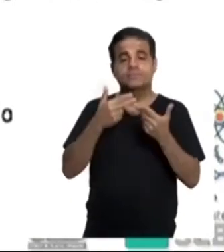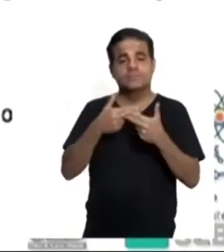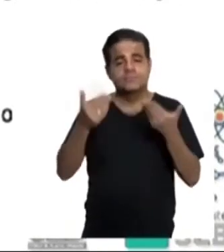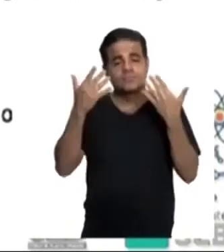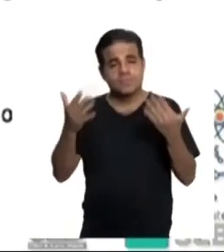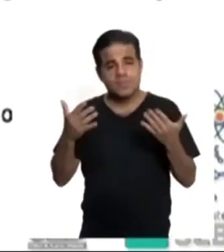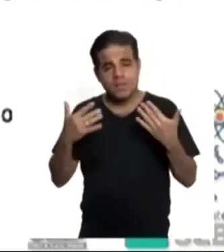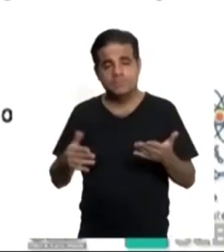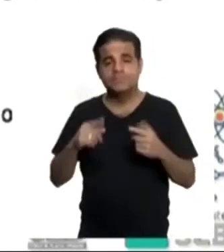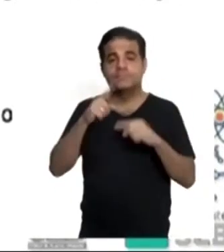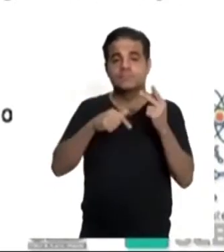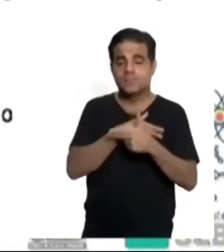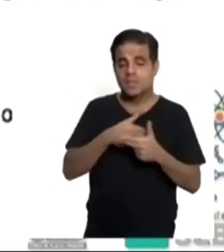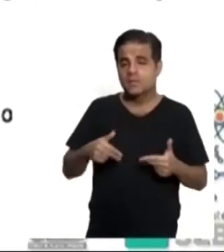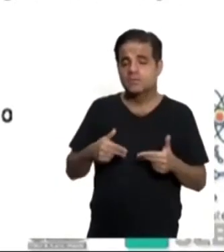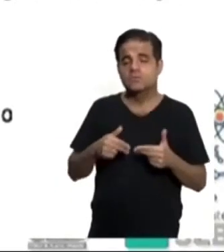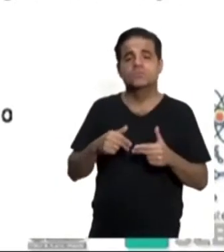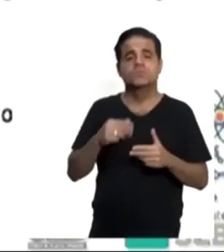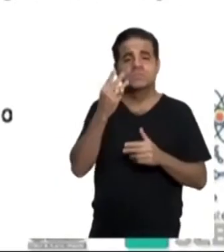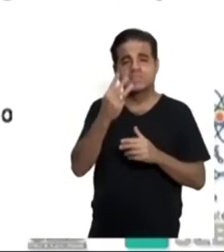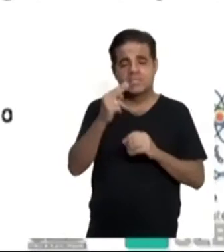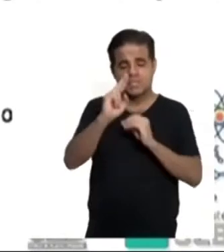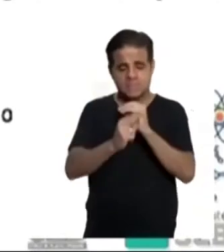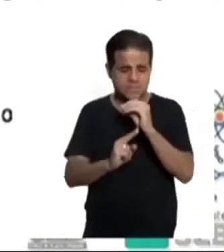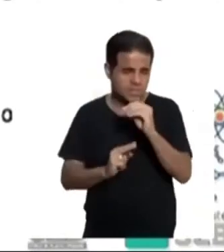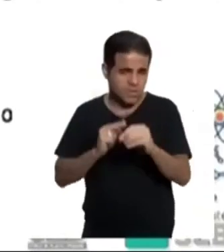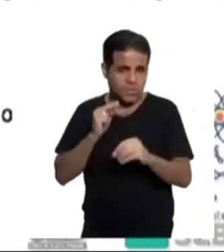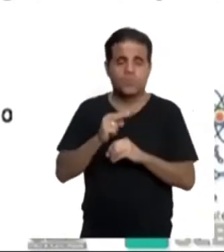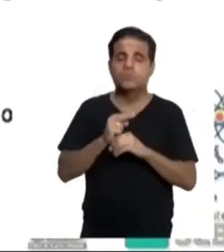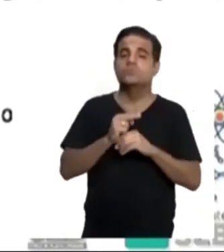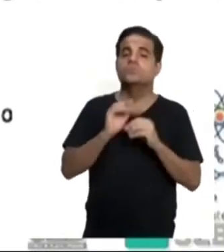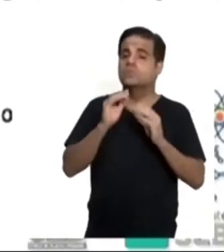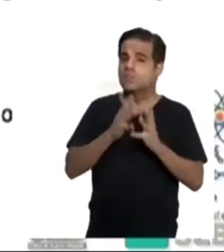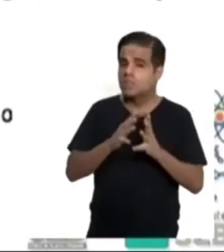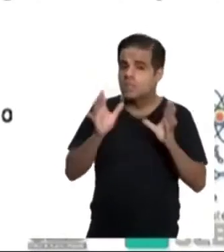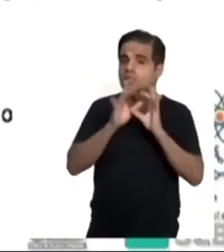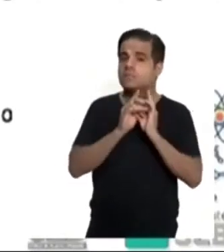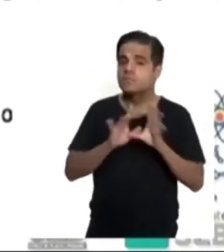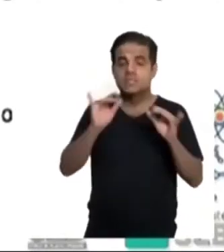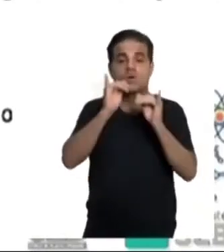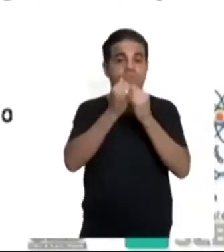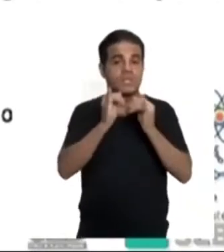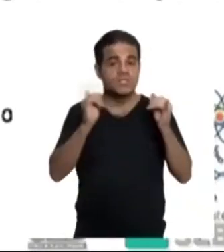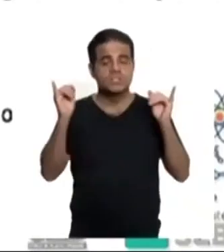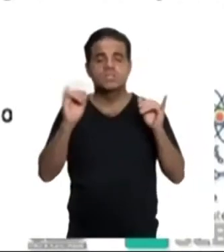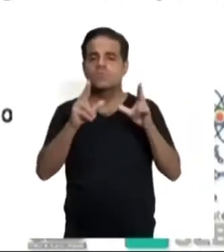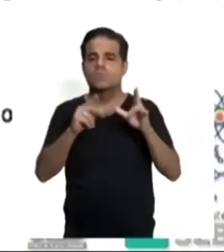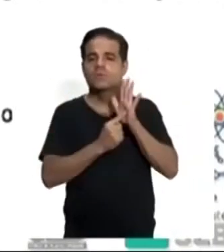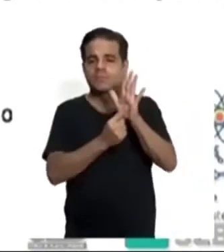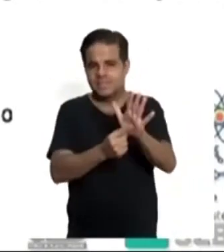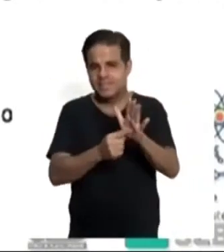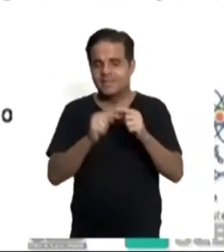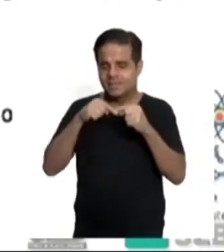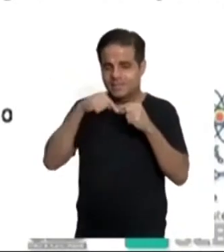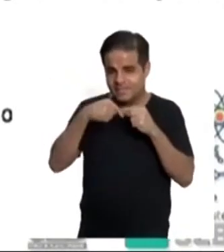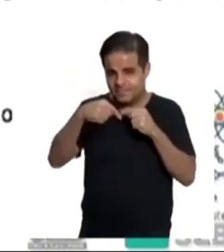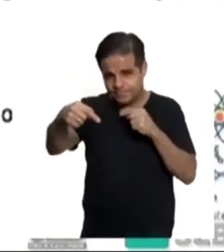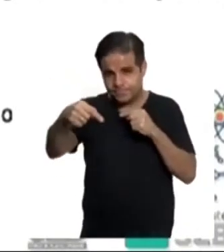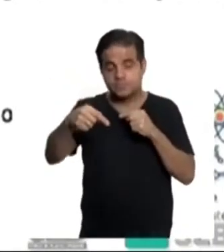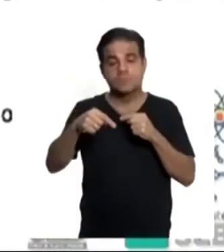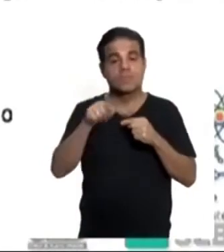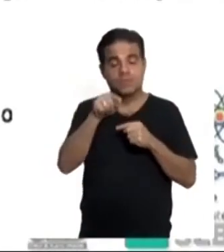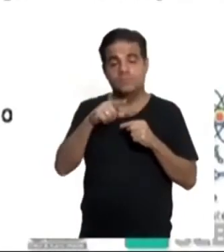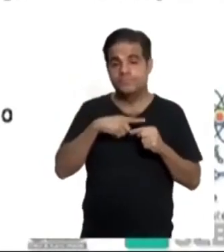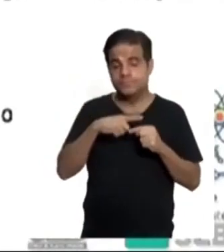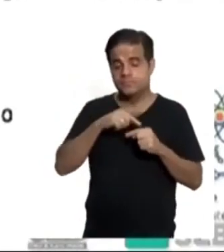químicos menores, 3 nêutrons livres e grande liberação de energia, como apresentado a seguir. Então você